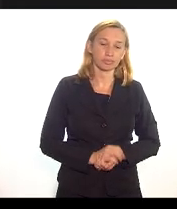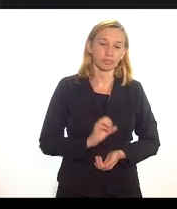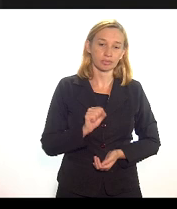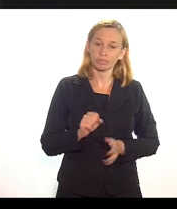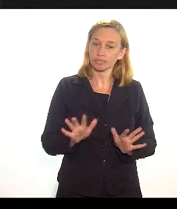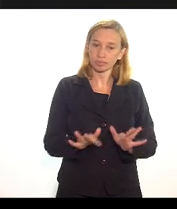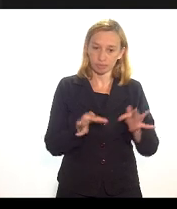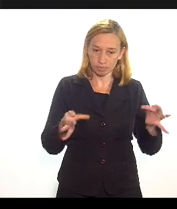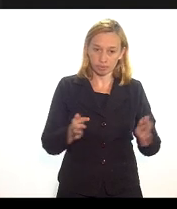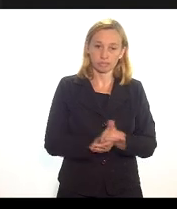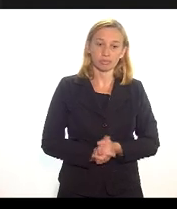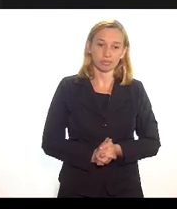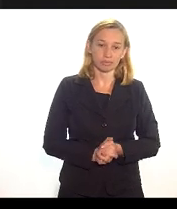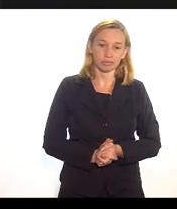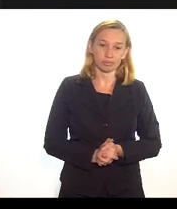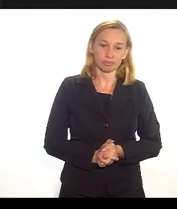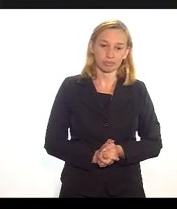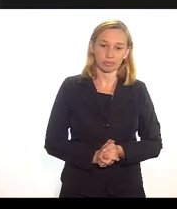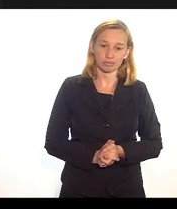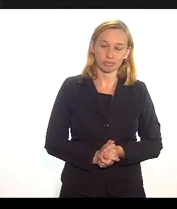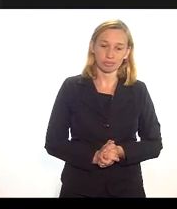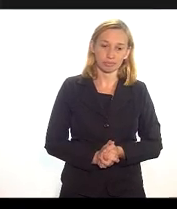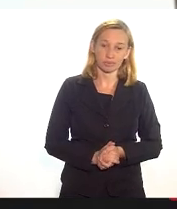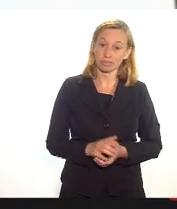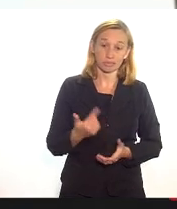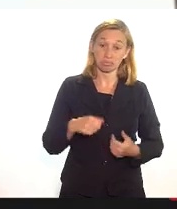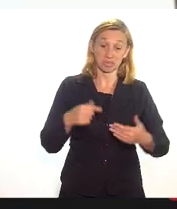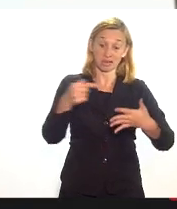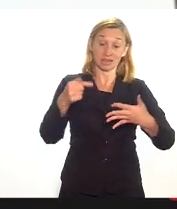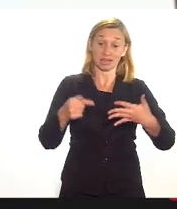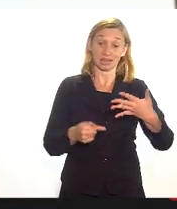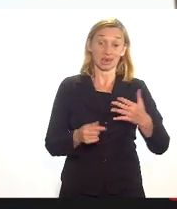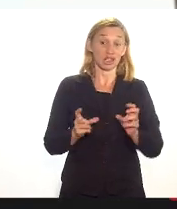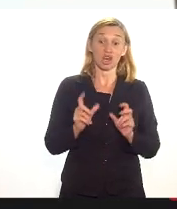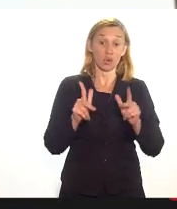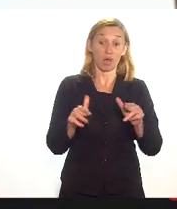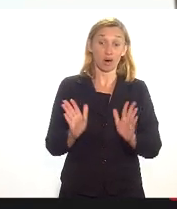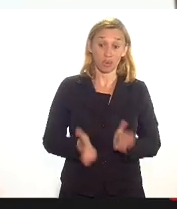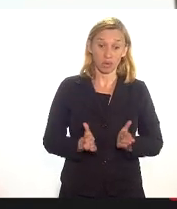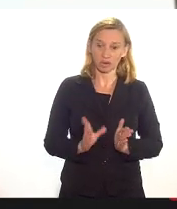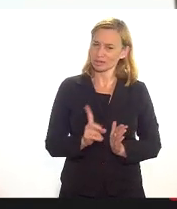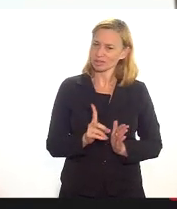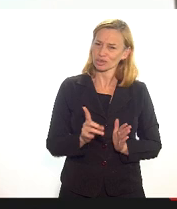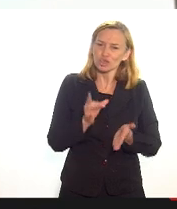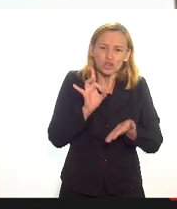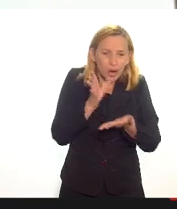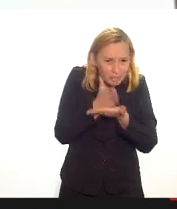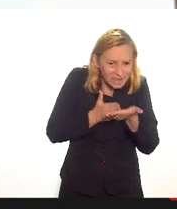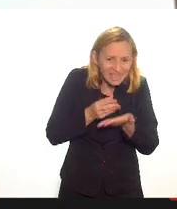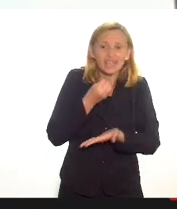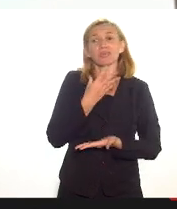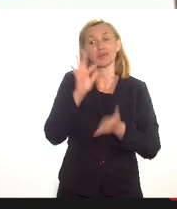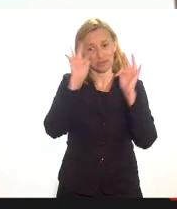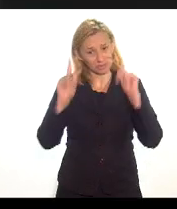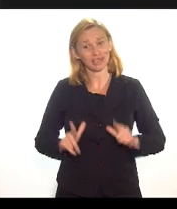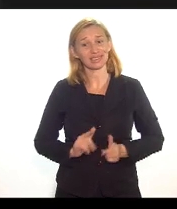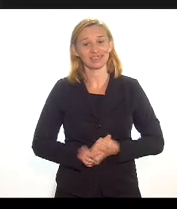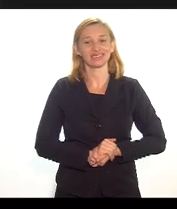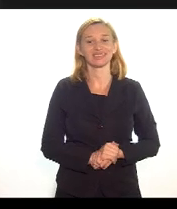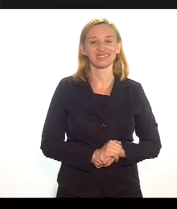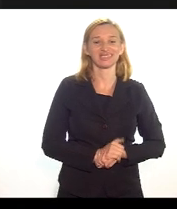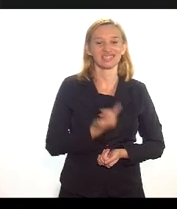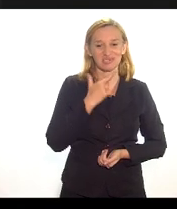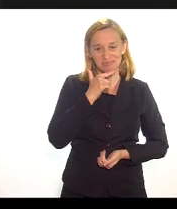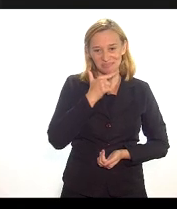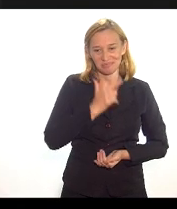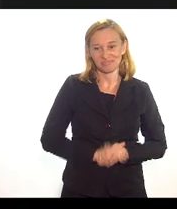simples. Não precisa ser tão detalhada quanto essa. Se for só a metade, eu já fico feliz.